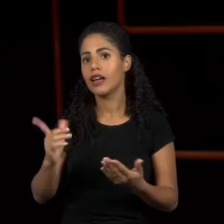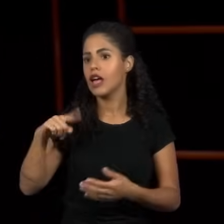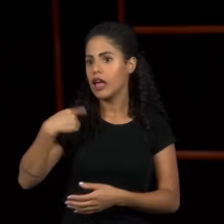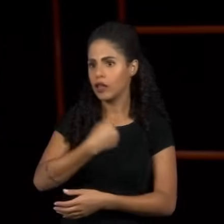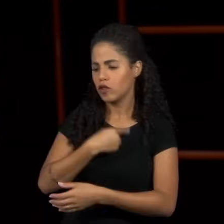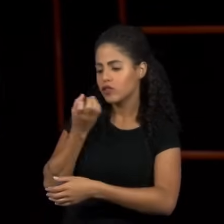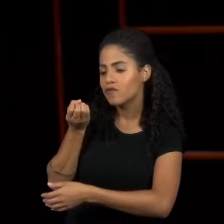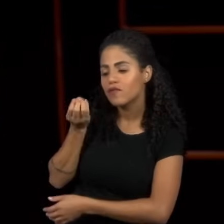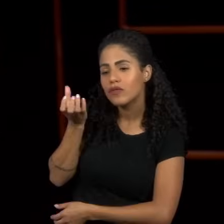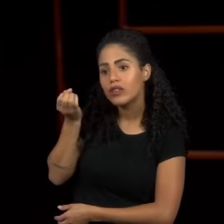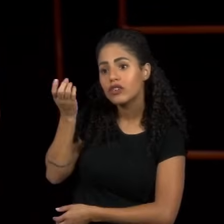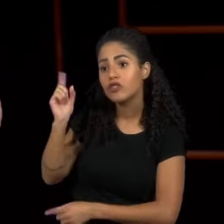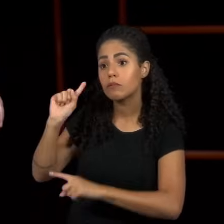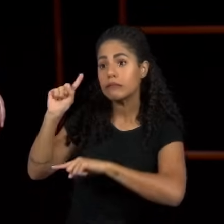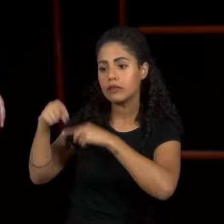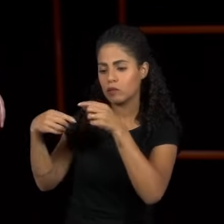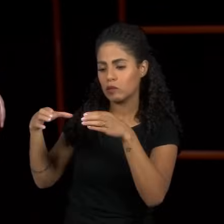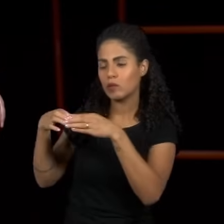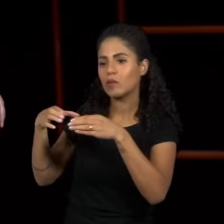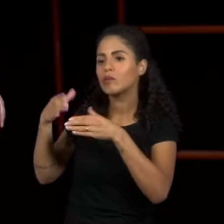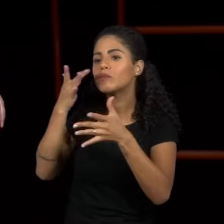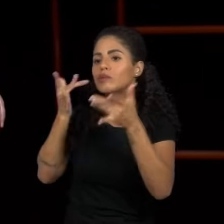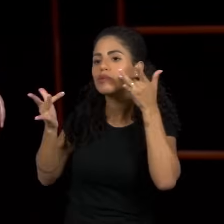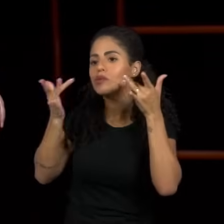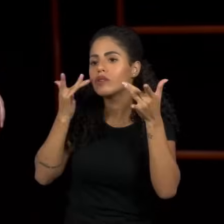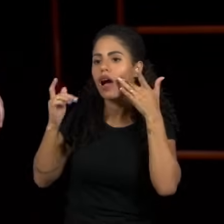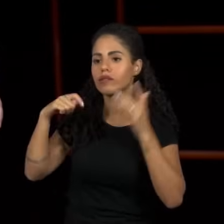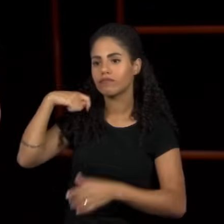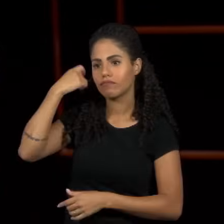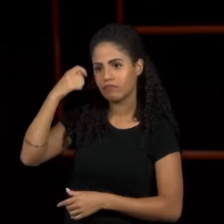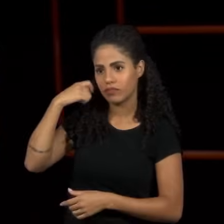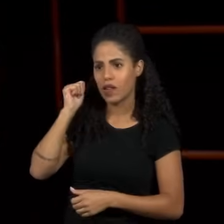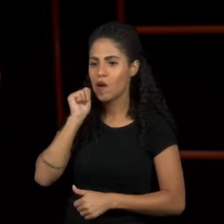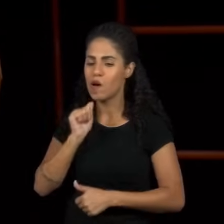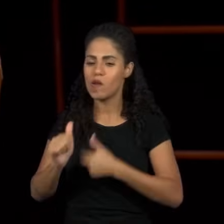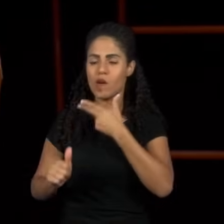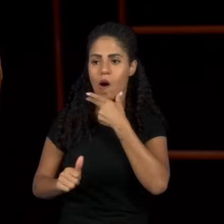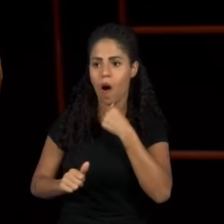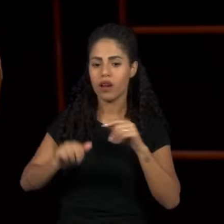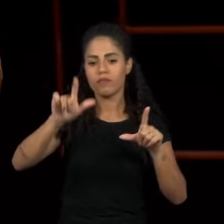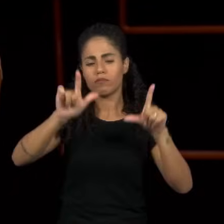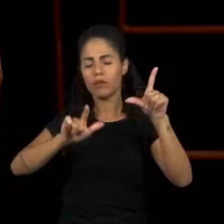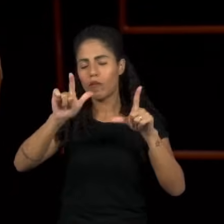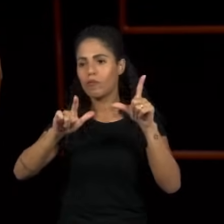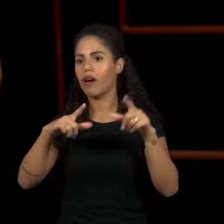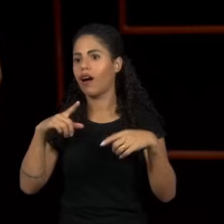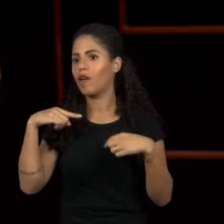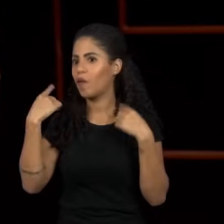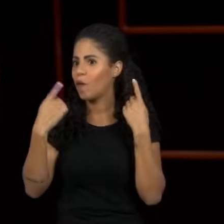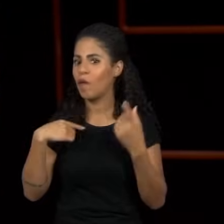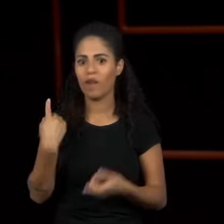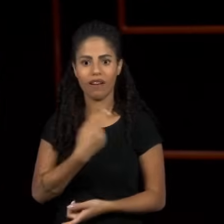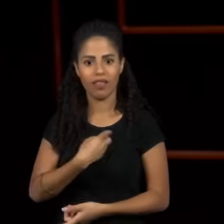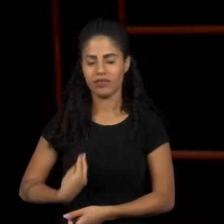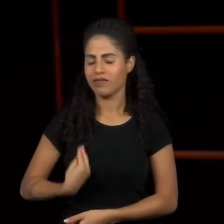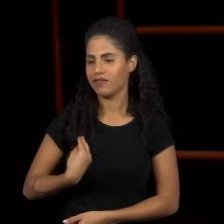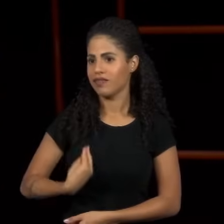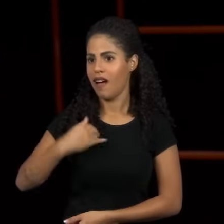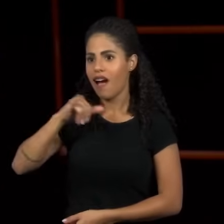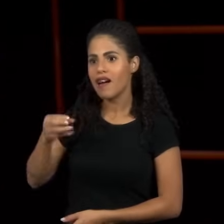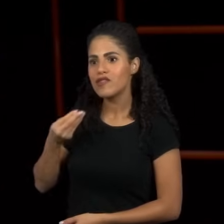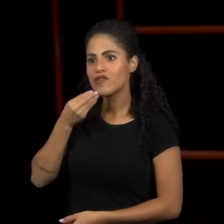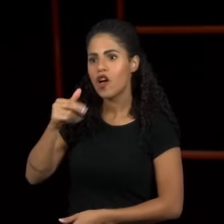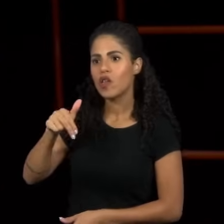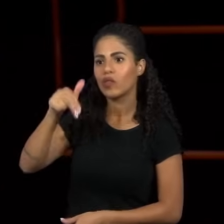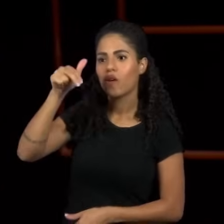viajou depois com teatro, com atores de novelas da TV, e era uma loucura o que a gente encontrou pelo Norte